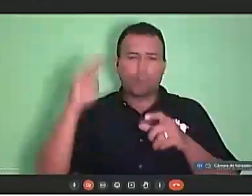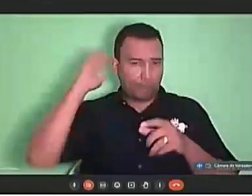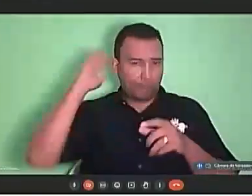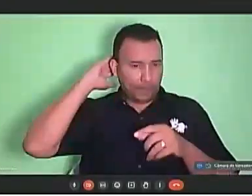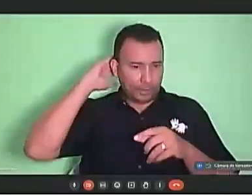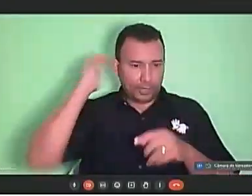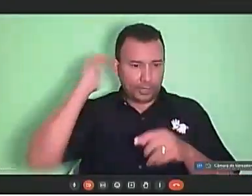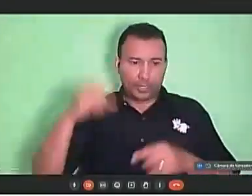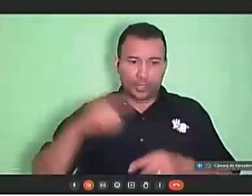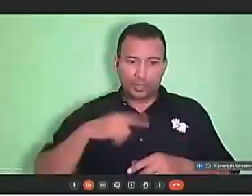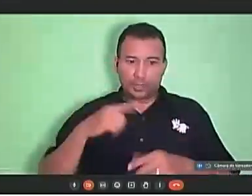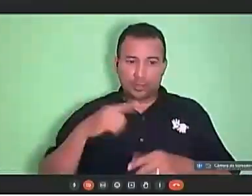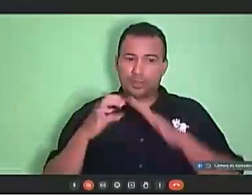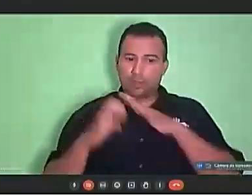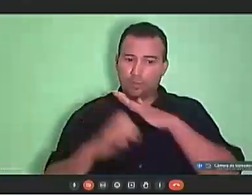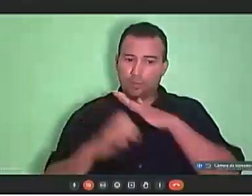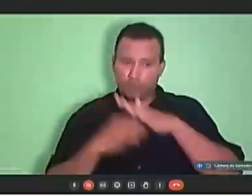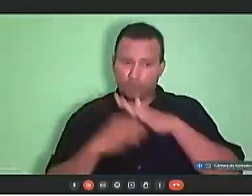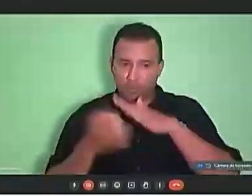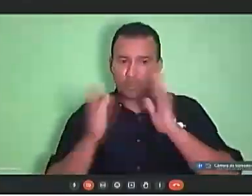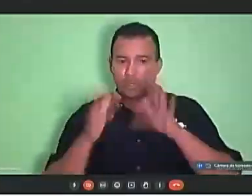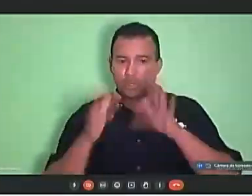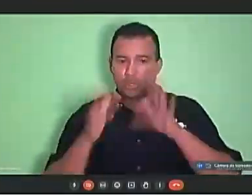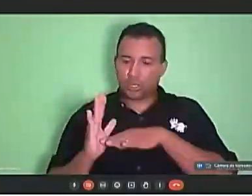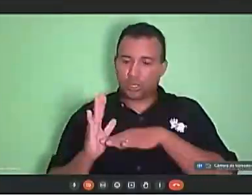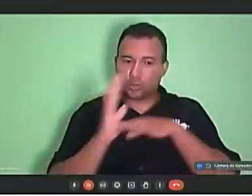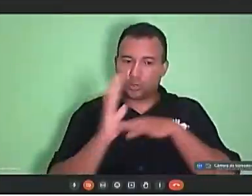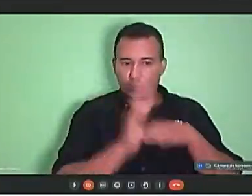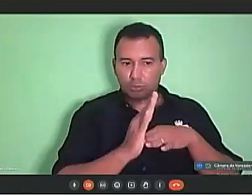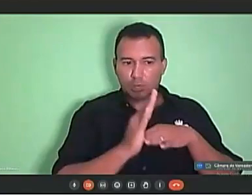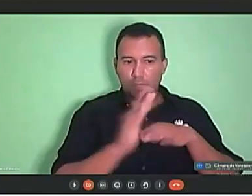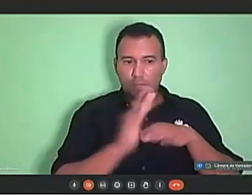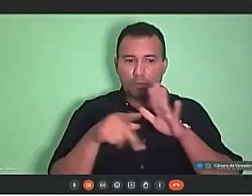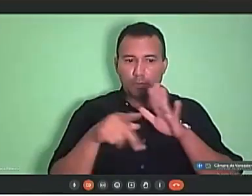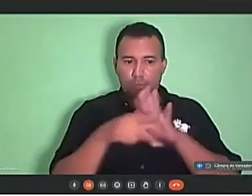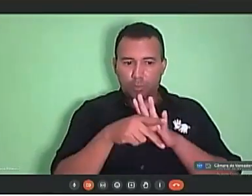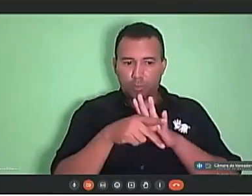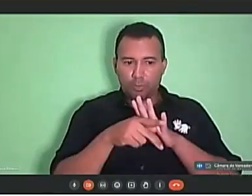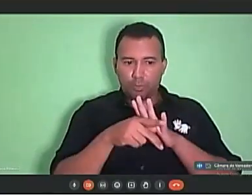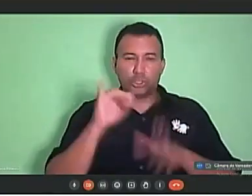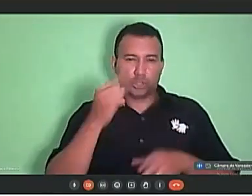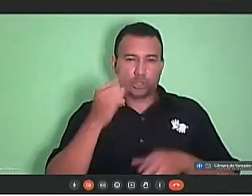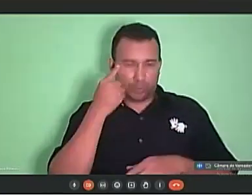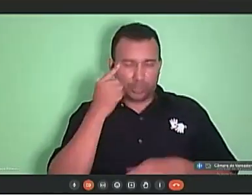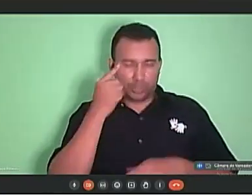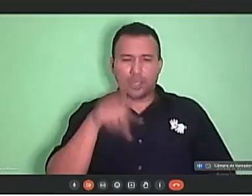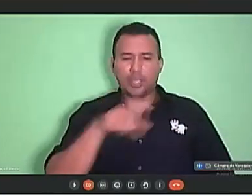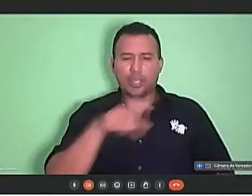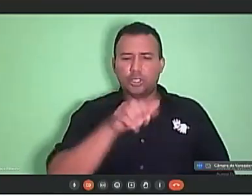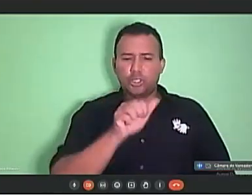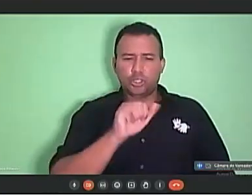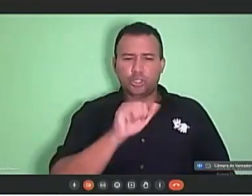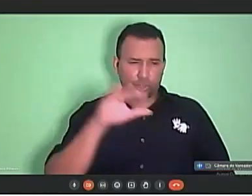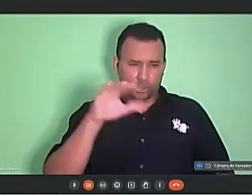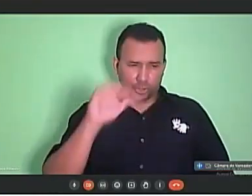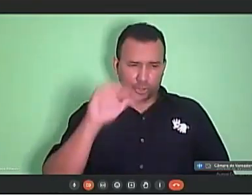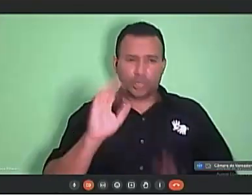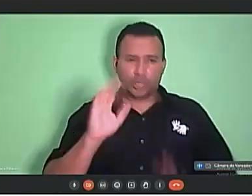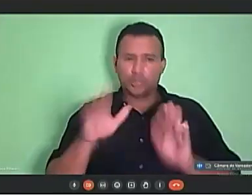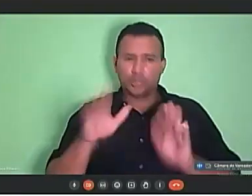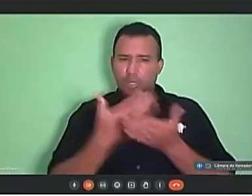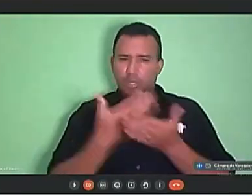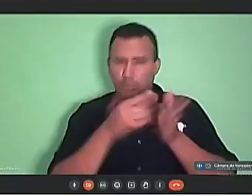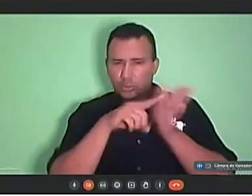de colaboração japonesa, a JICA. A JICA fez vários estudos em várias cidades do Paraná para